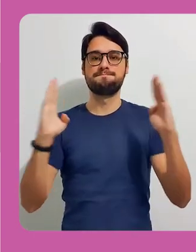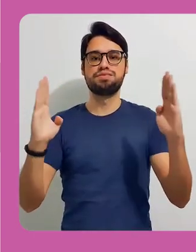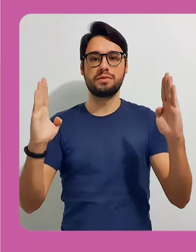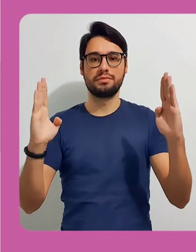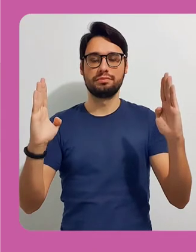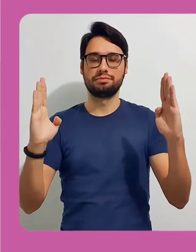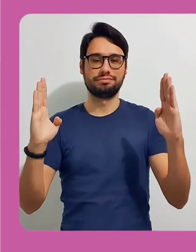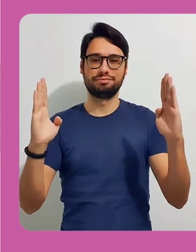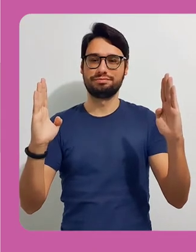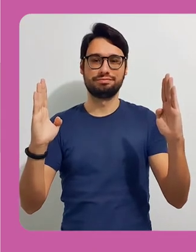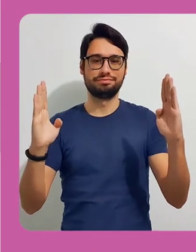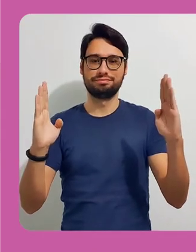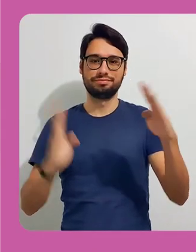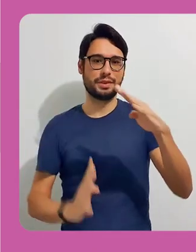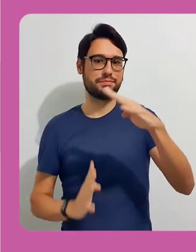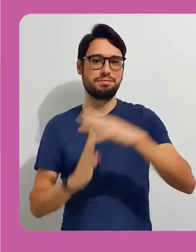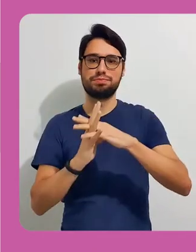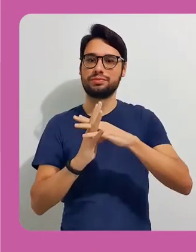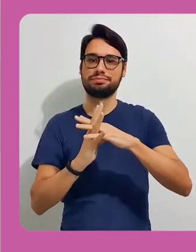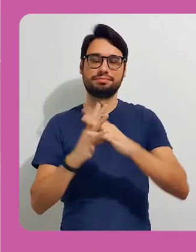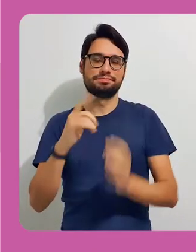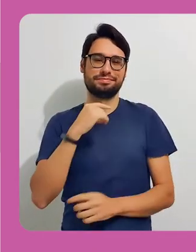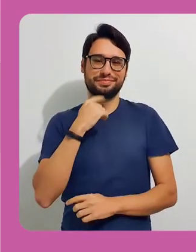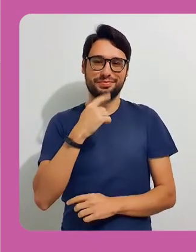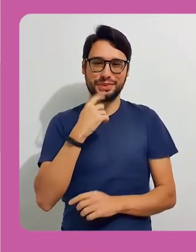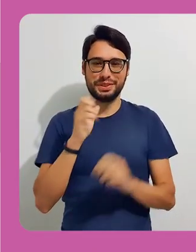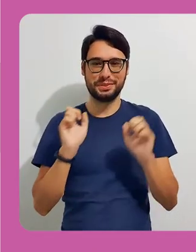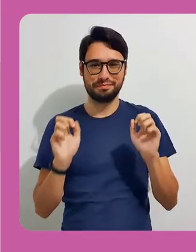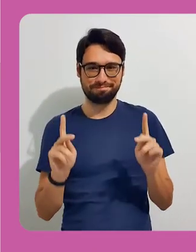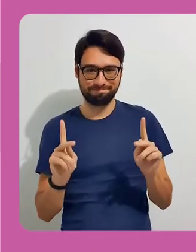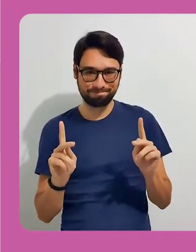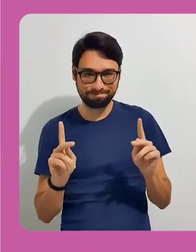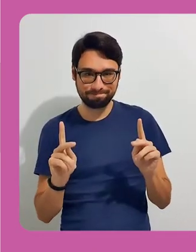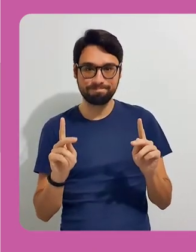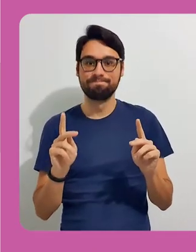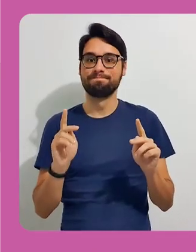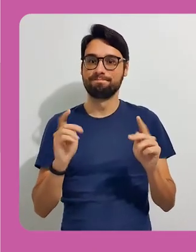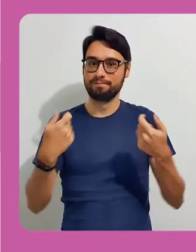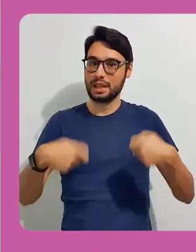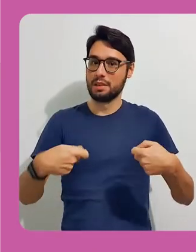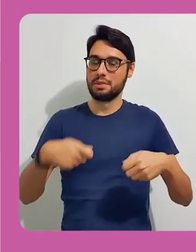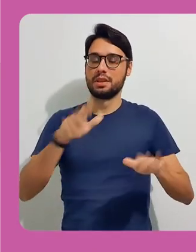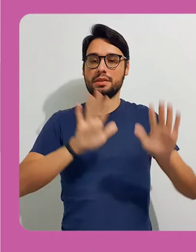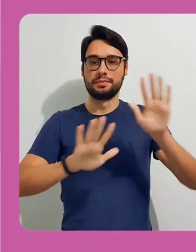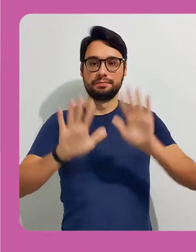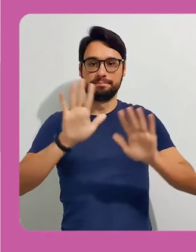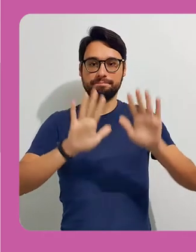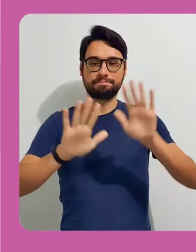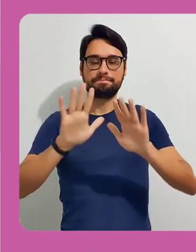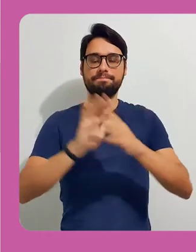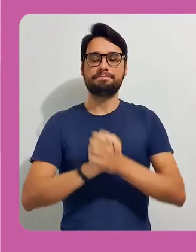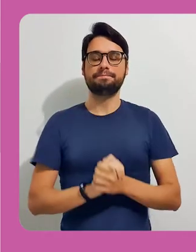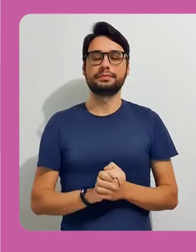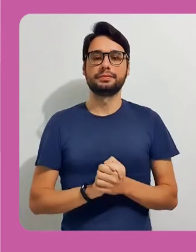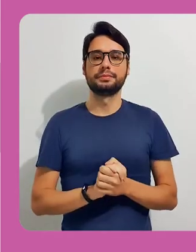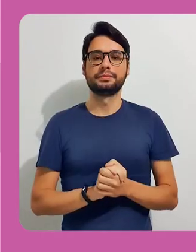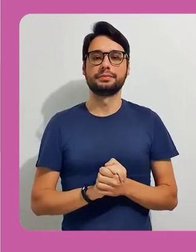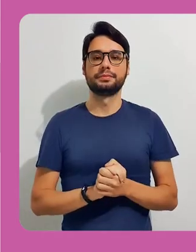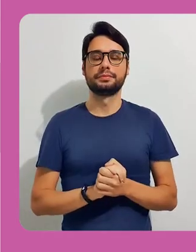para ele enviar ele não vai conseguir não vai aparecer o botãozinho para ele de reenvio ok